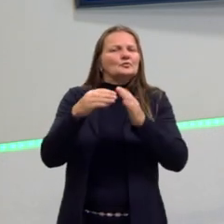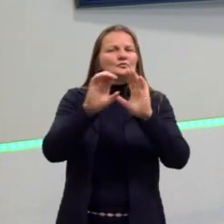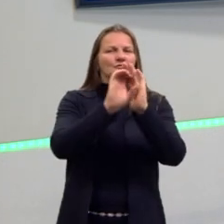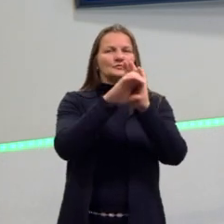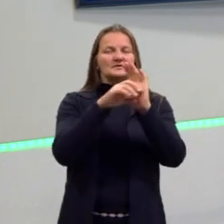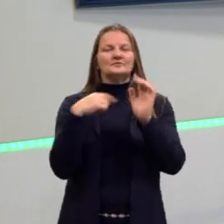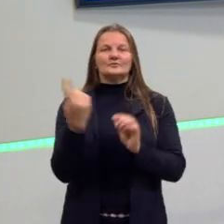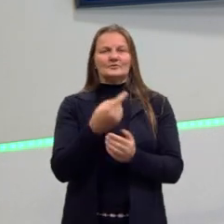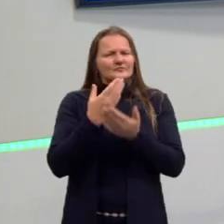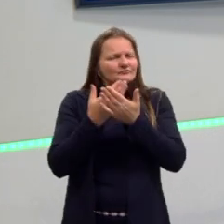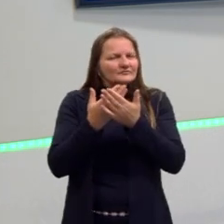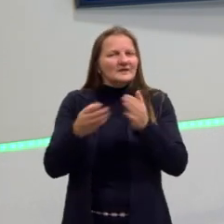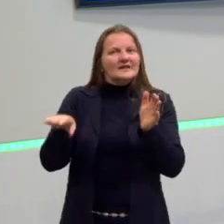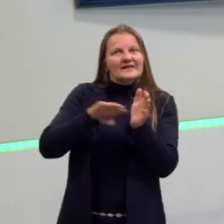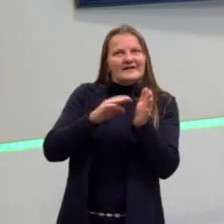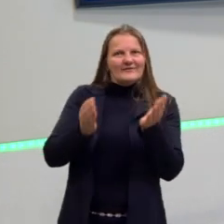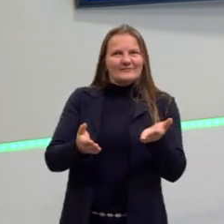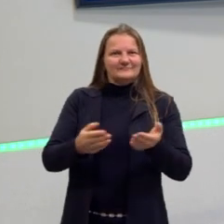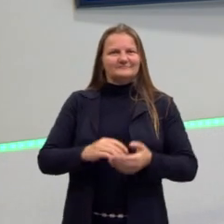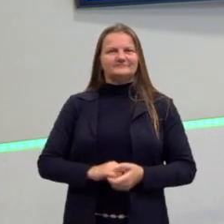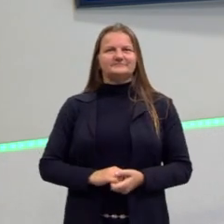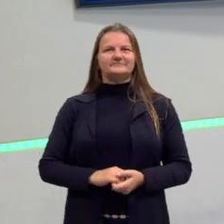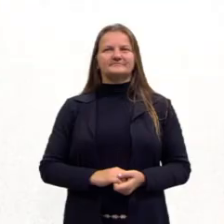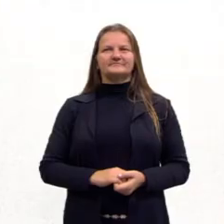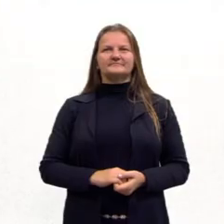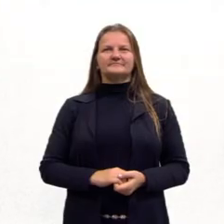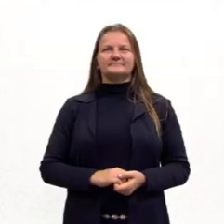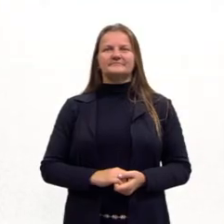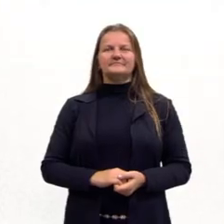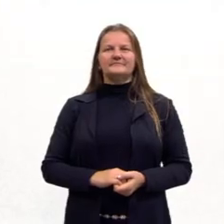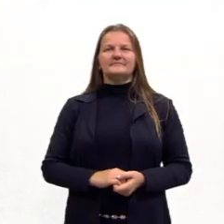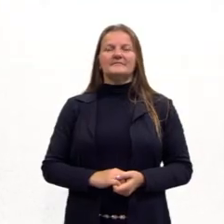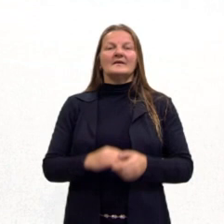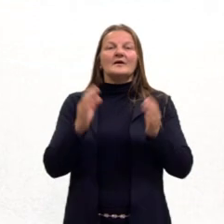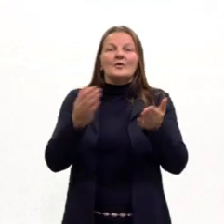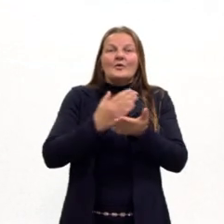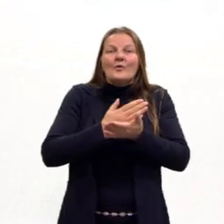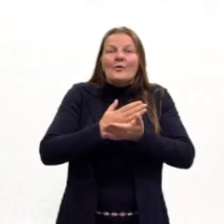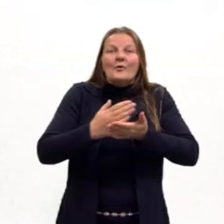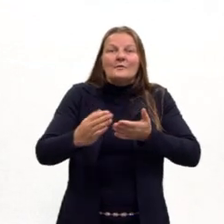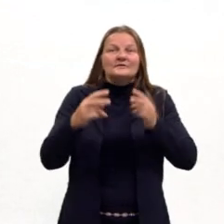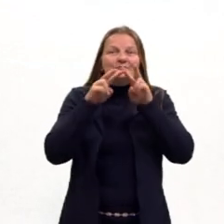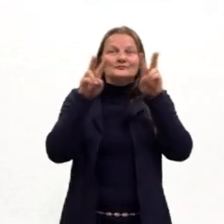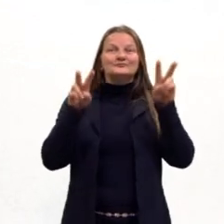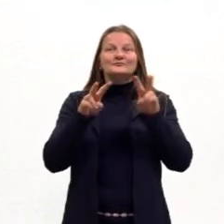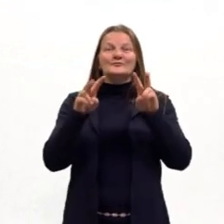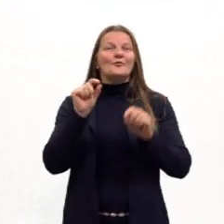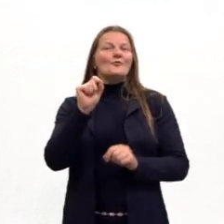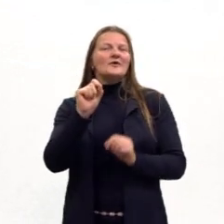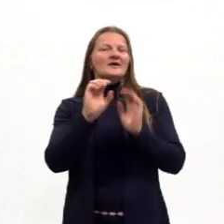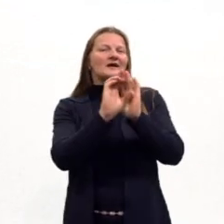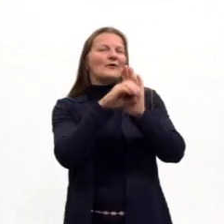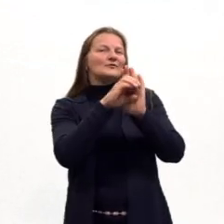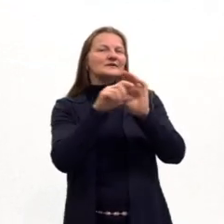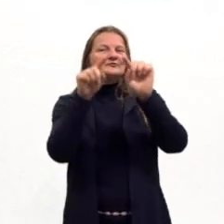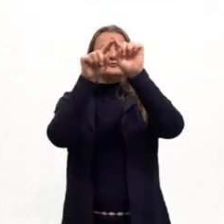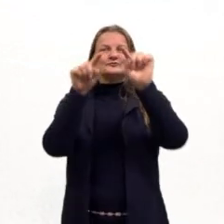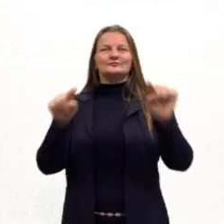nós já vimos Então até aqui então vamos começar um vendo né O que é um triângulo